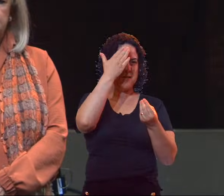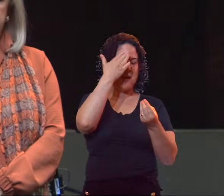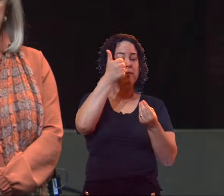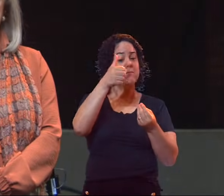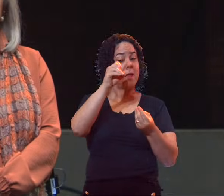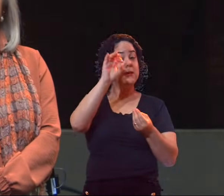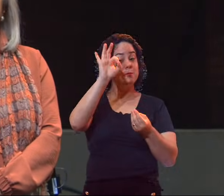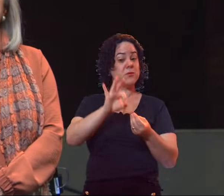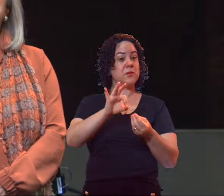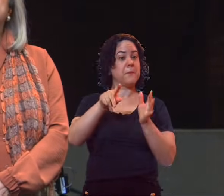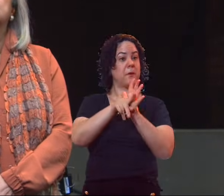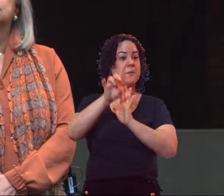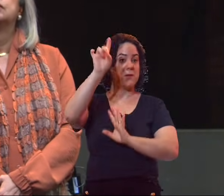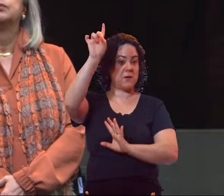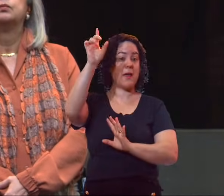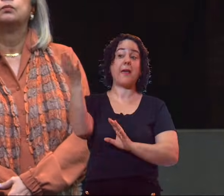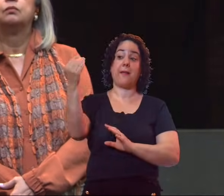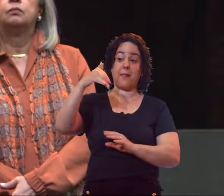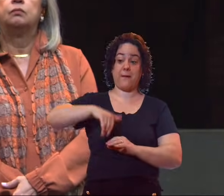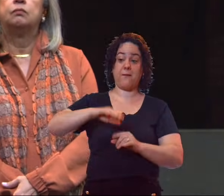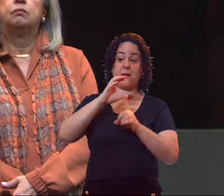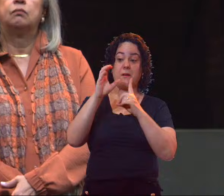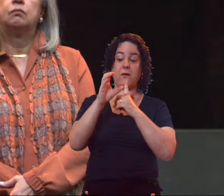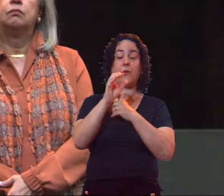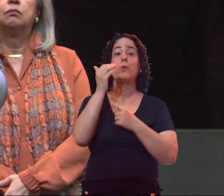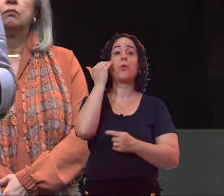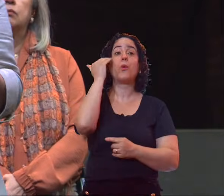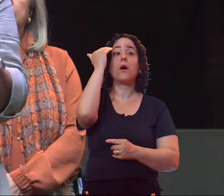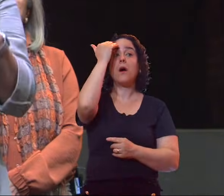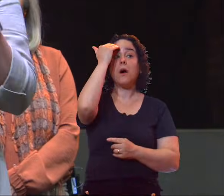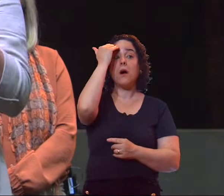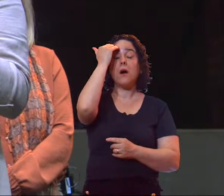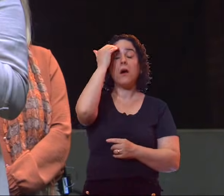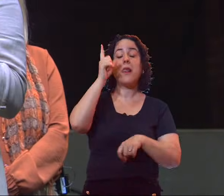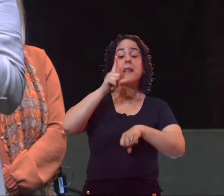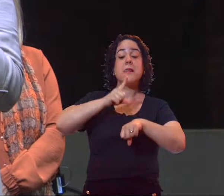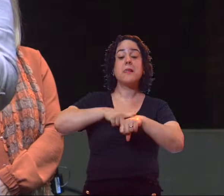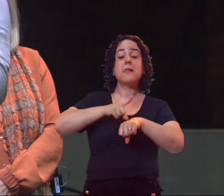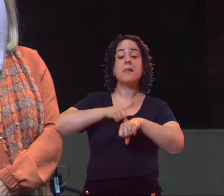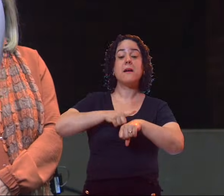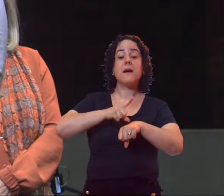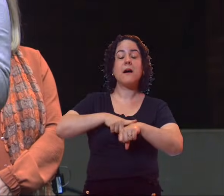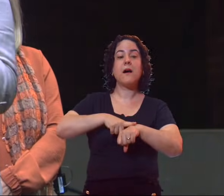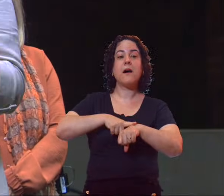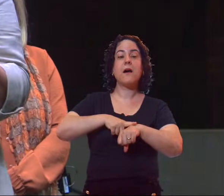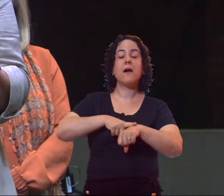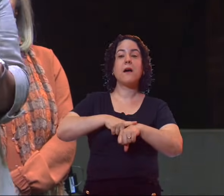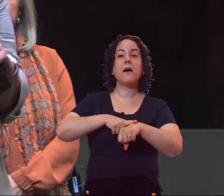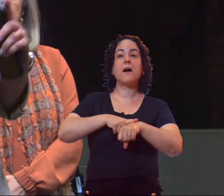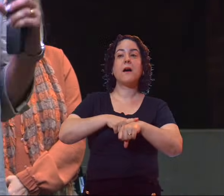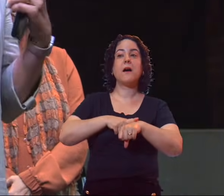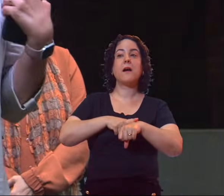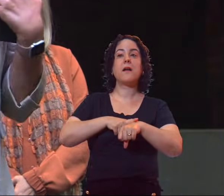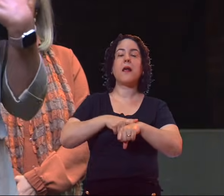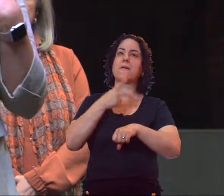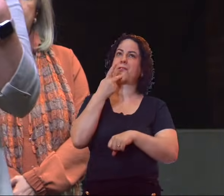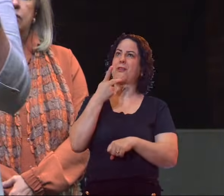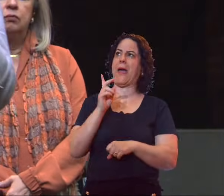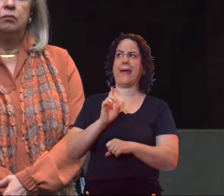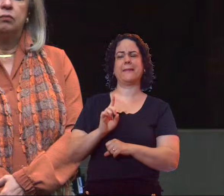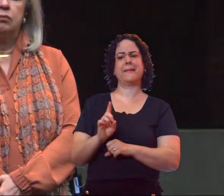Senhor. Ela veio para o culto dos adolescentes e na hora, quando foi feito esse momento, ela falou: